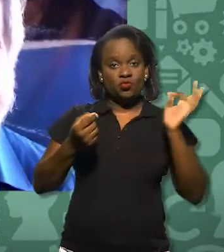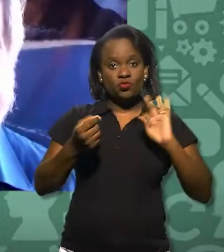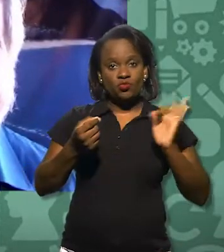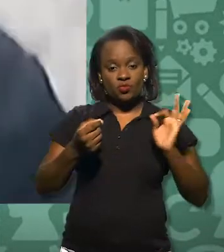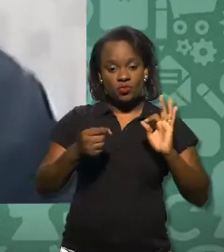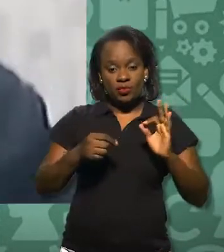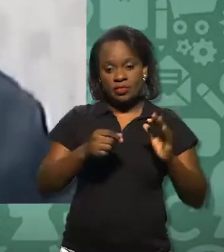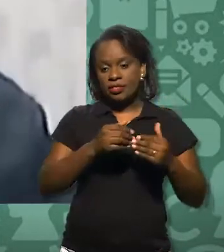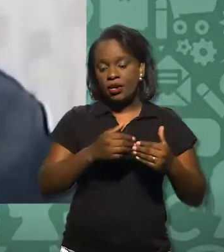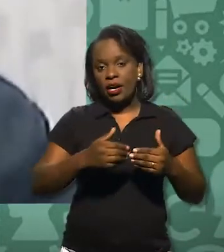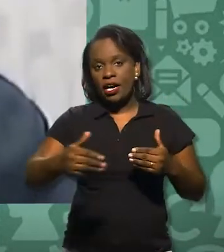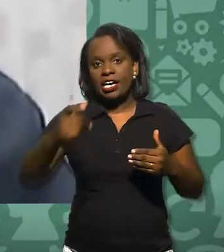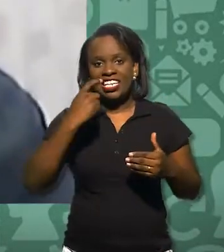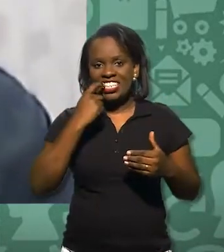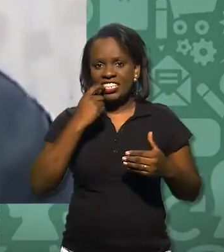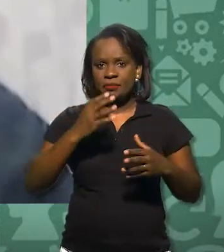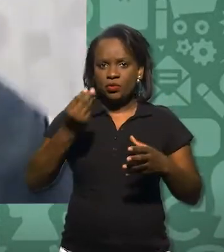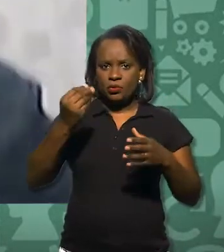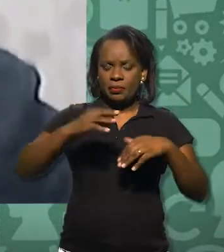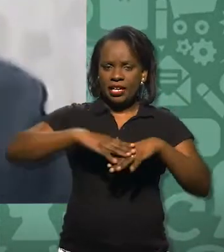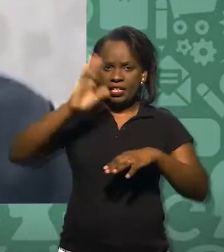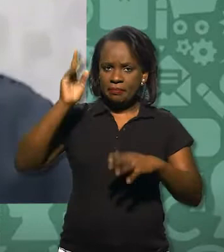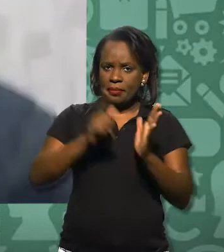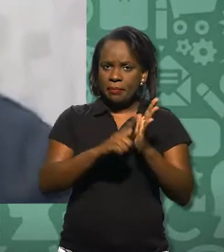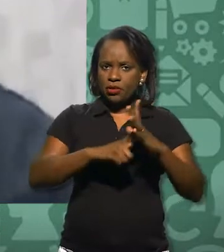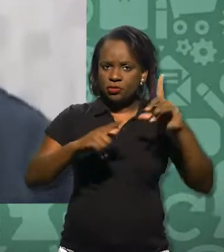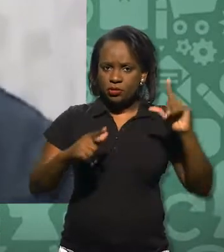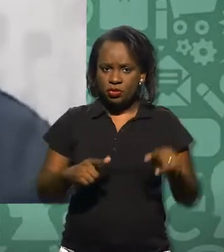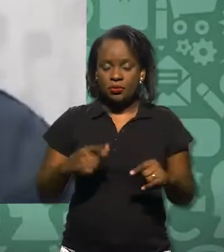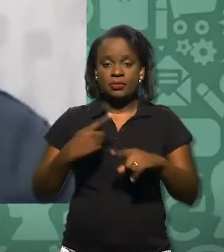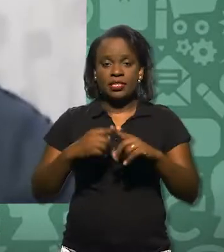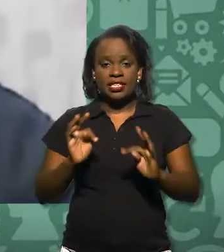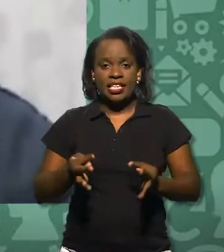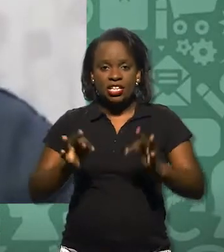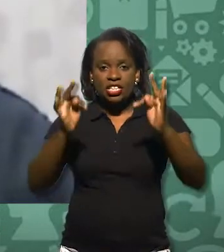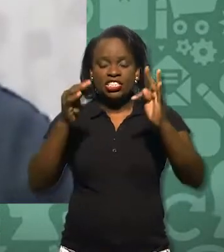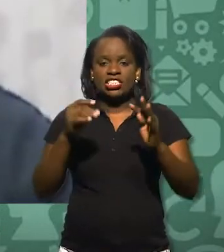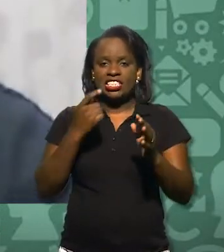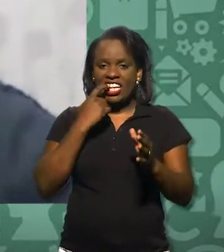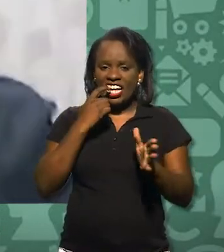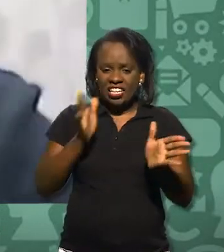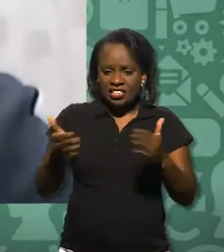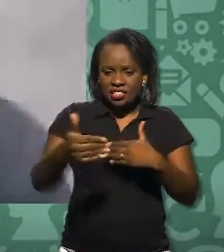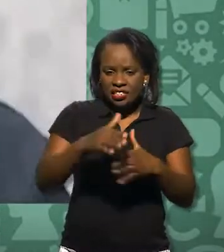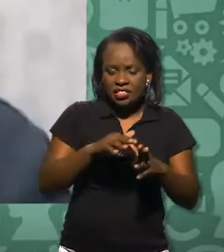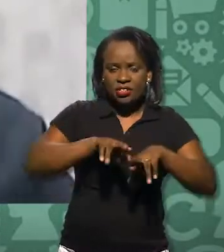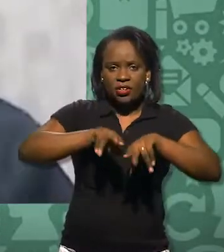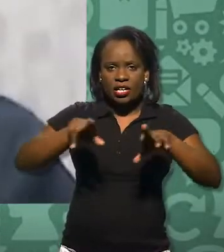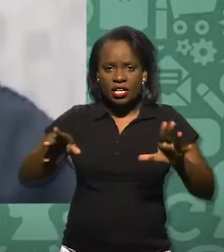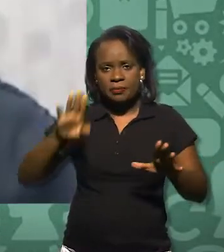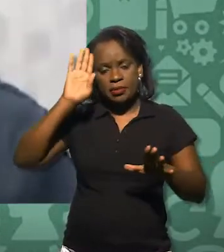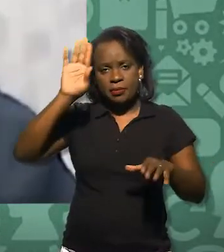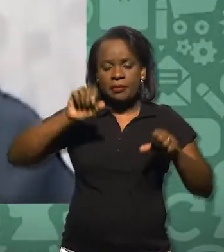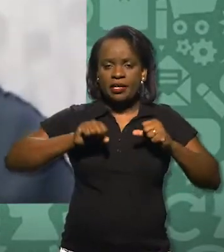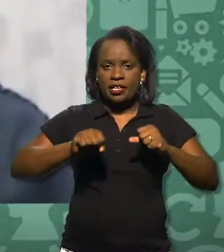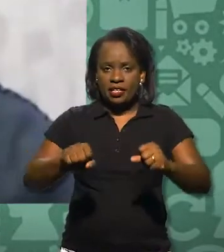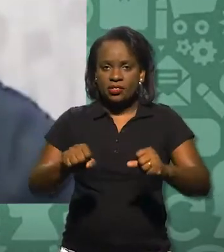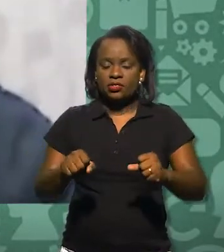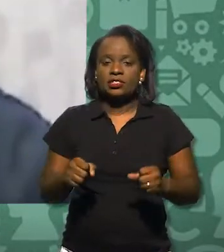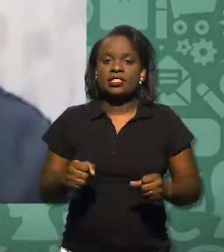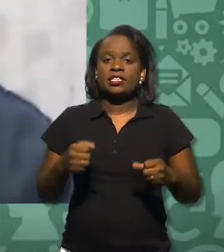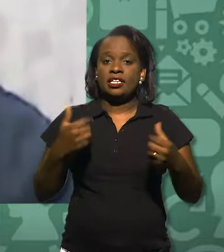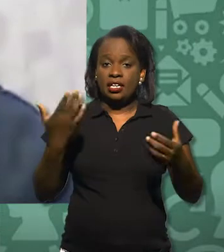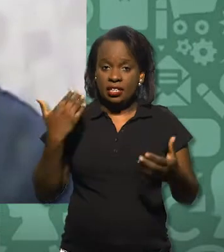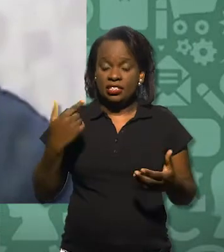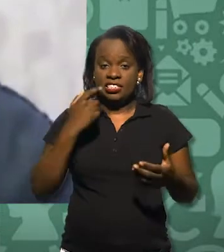2000. Em 2000, a gente teve essa mudança, né? Ou seja, as tecnologias de embalagens plásticas tomaram conta, né, dos mercados,